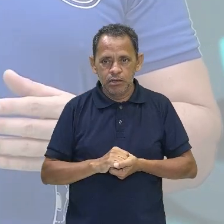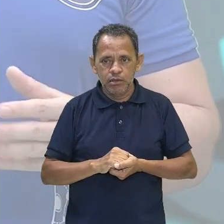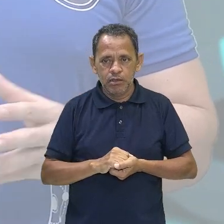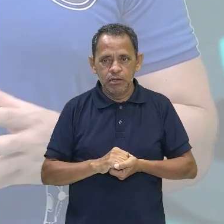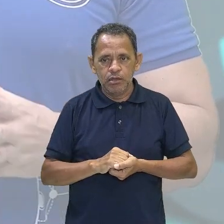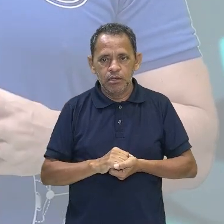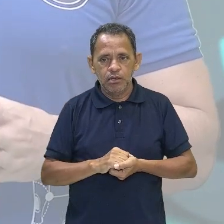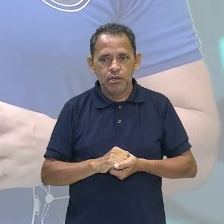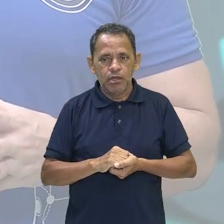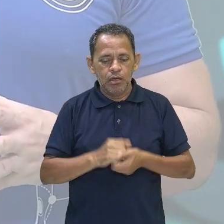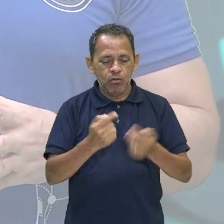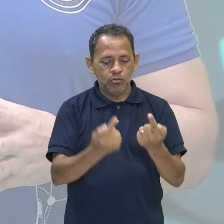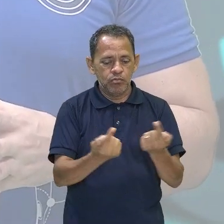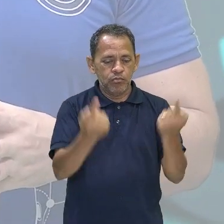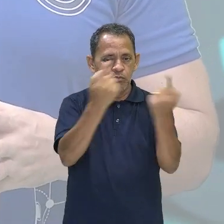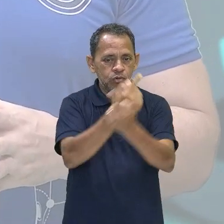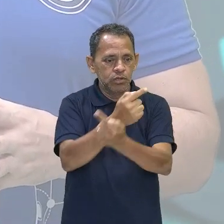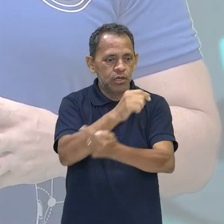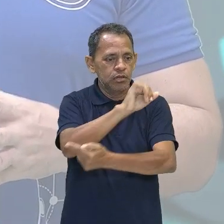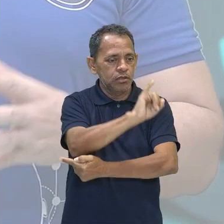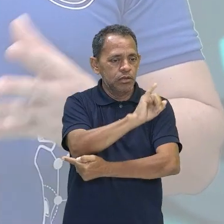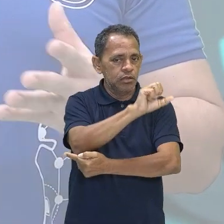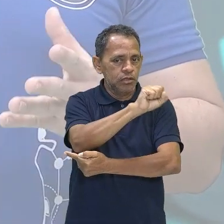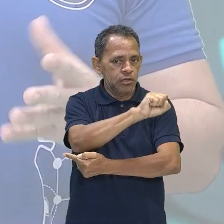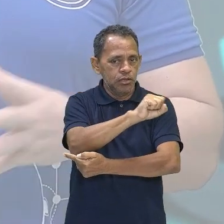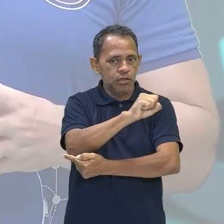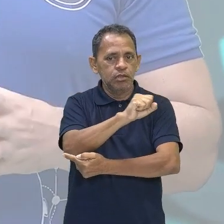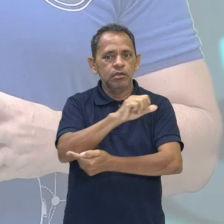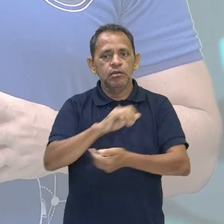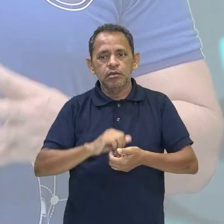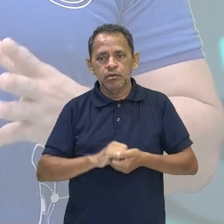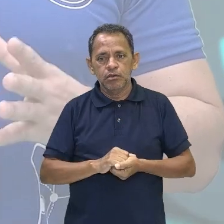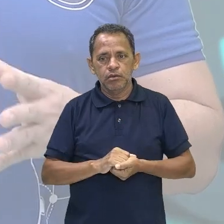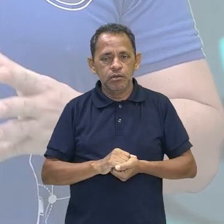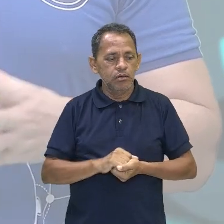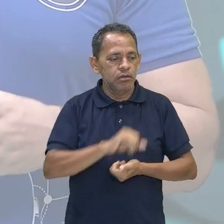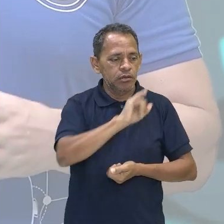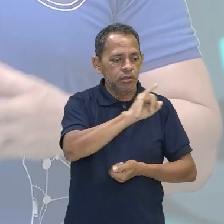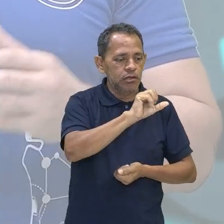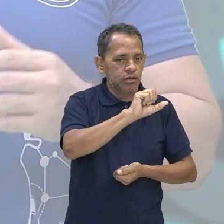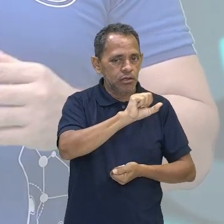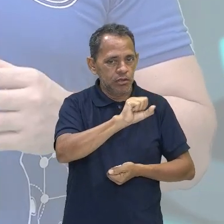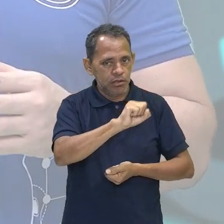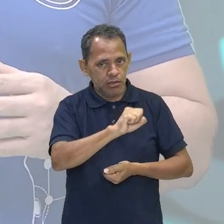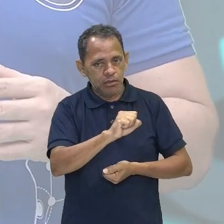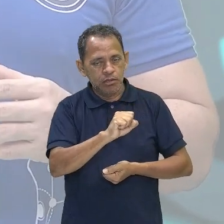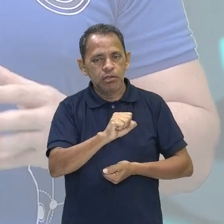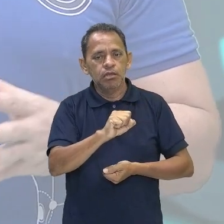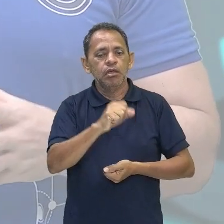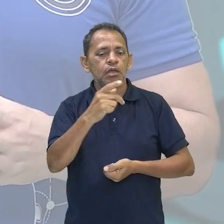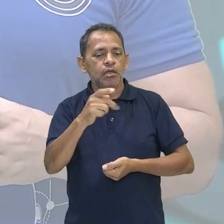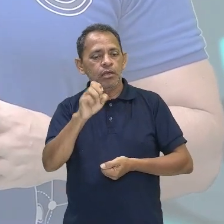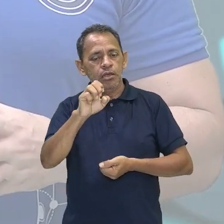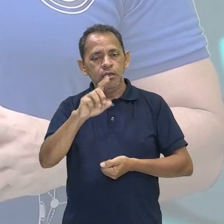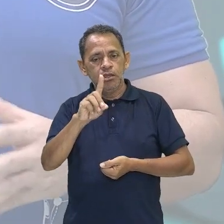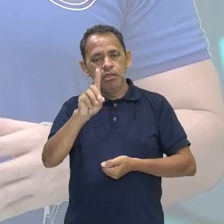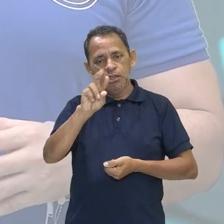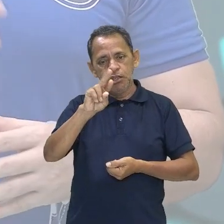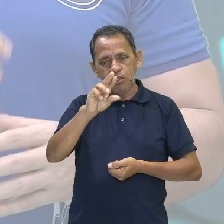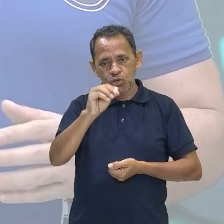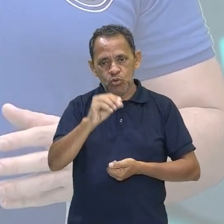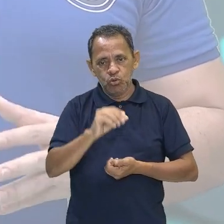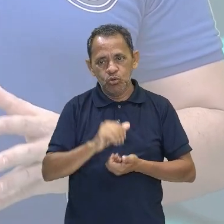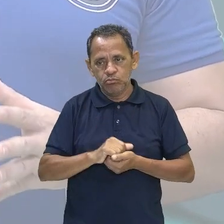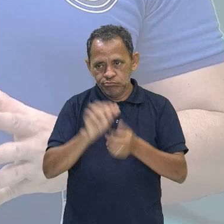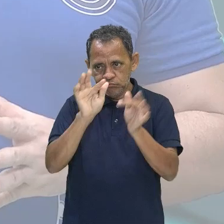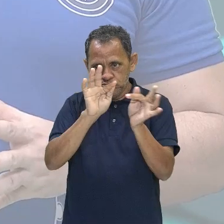o is para Pedro. E aí eu falo, is Pedro watching TV? Nós já